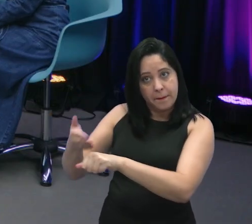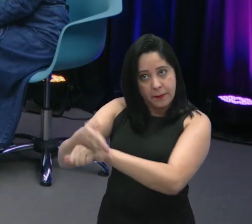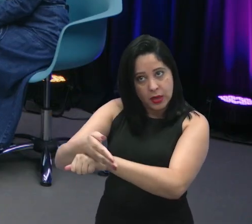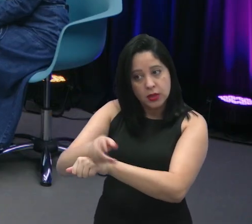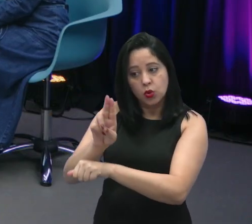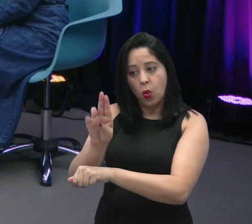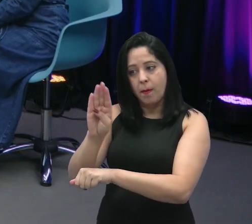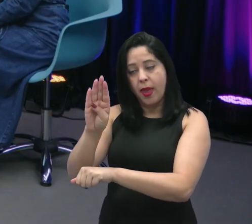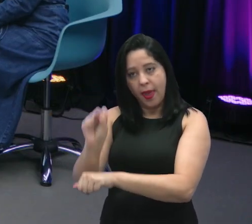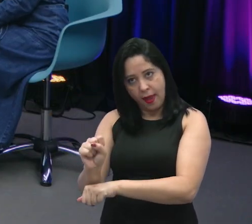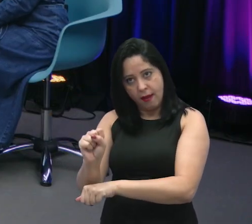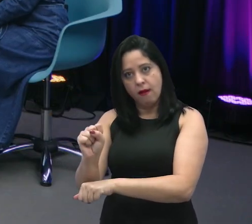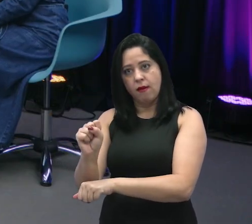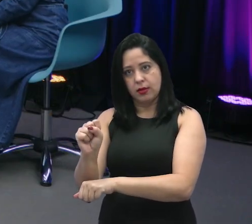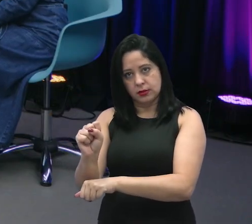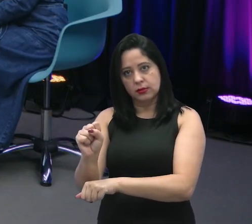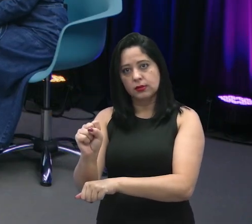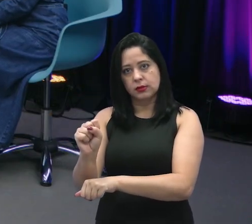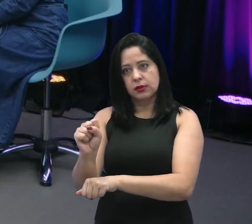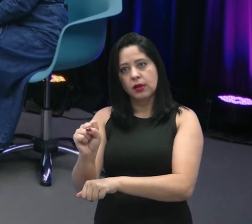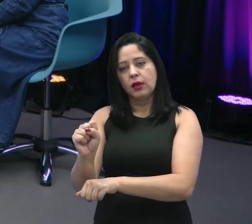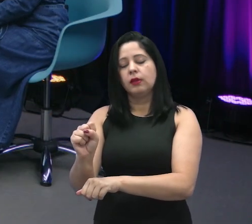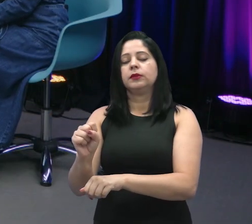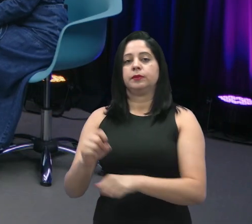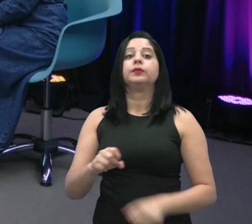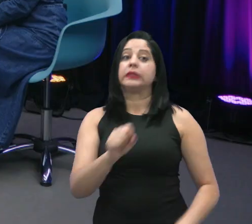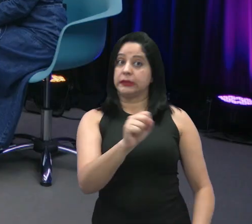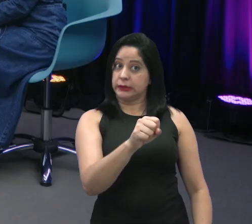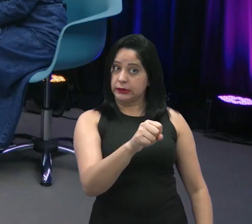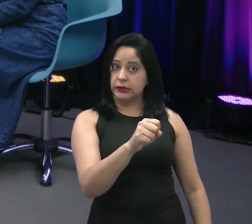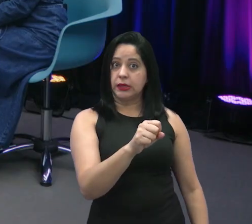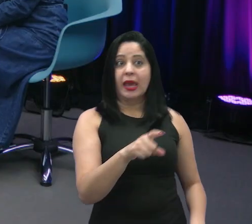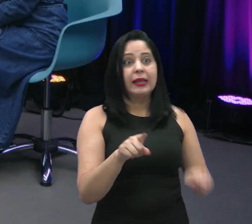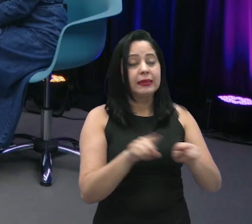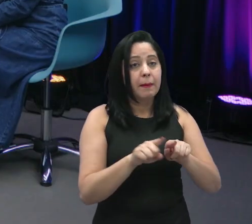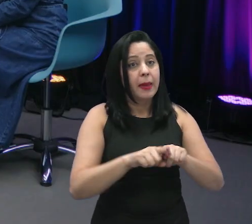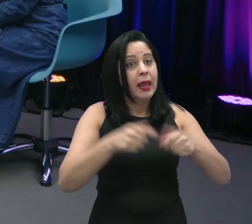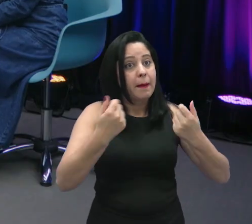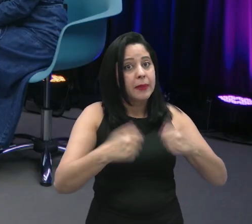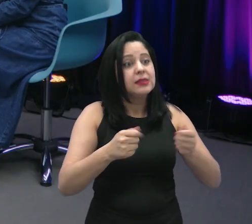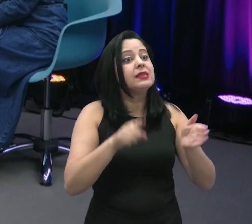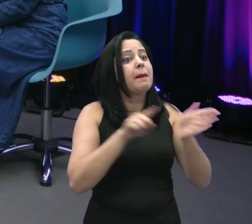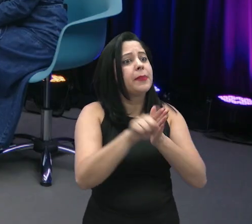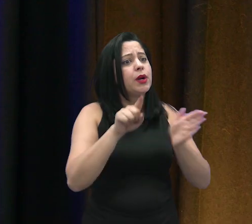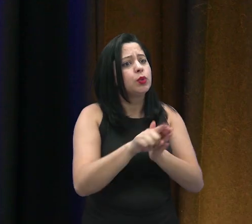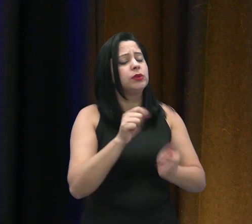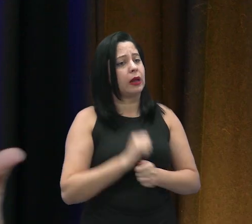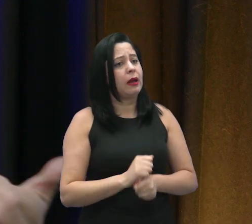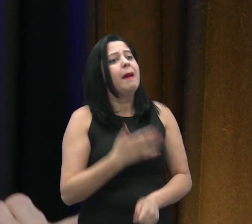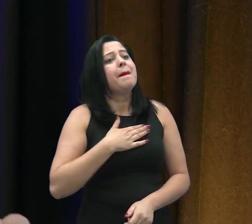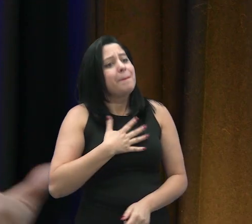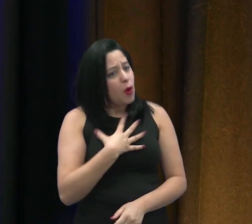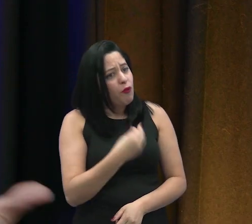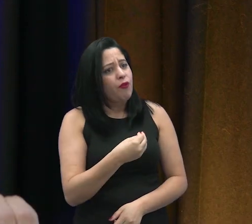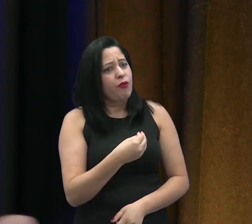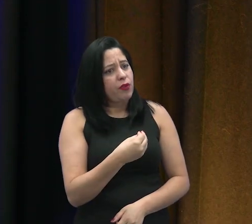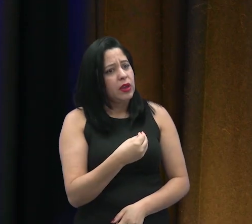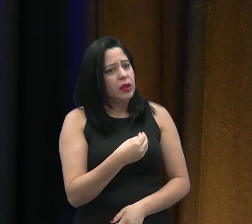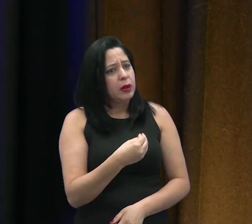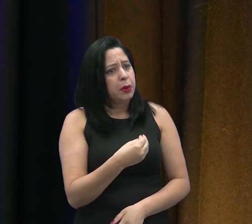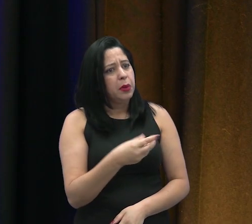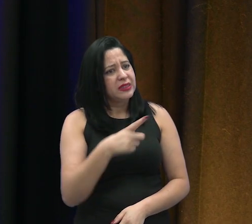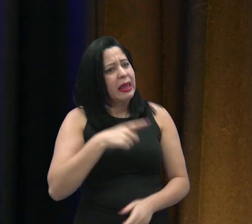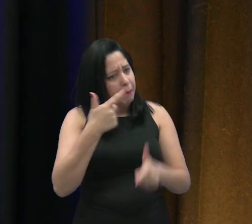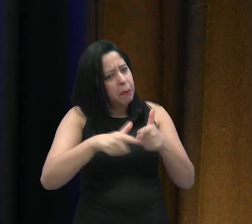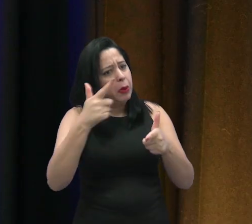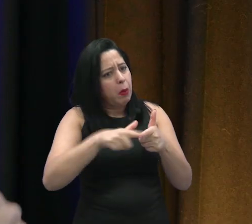dela para poder já ter um auxílio e fazer essa avaliação. E perguntar, realmente, meu filho tem algo que preciso de procurar